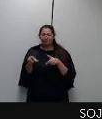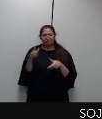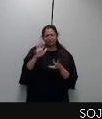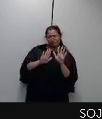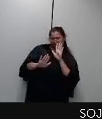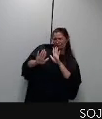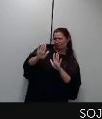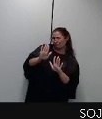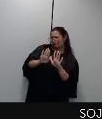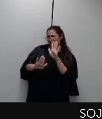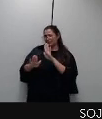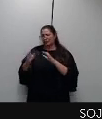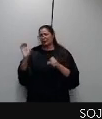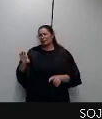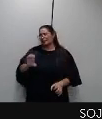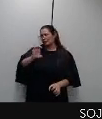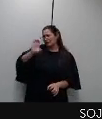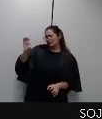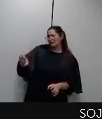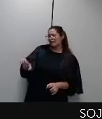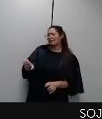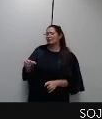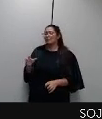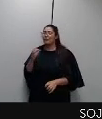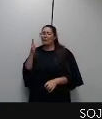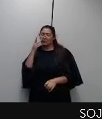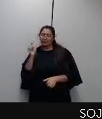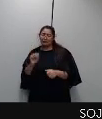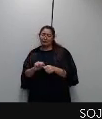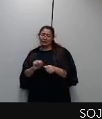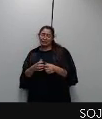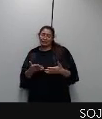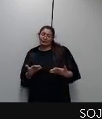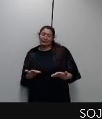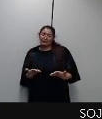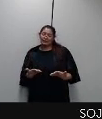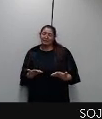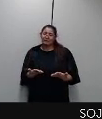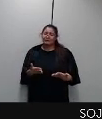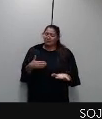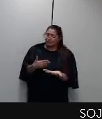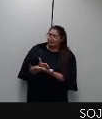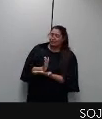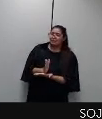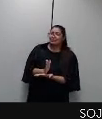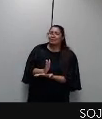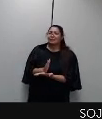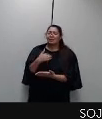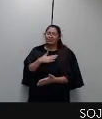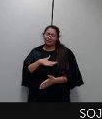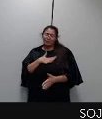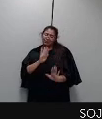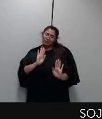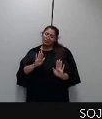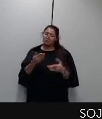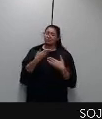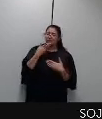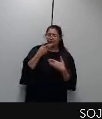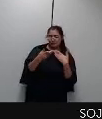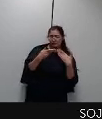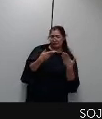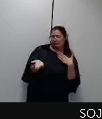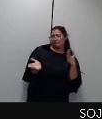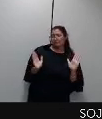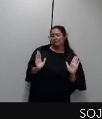no estado poderia fazer foi bem em princípio Eu também gostaria de entrar nesse mérito Porque É como eu digo